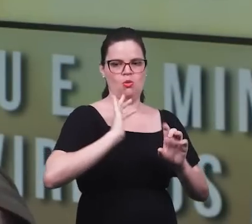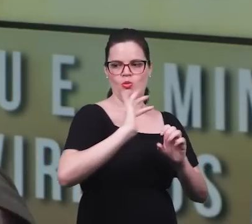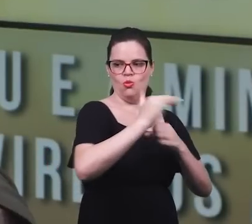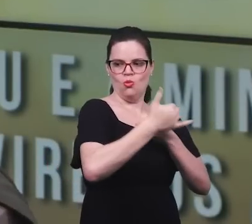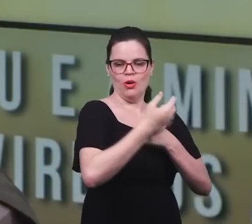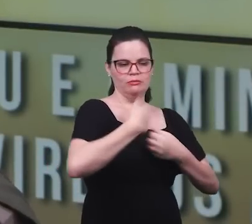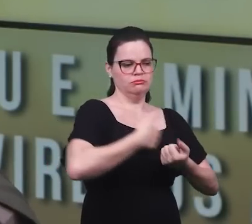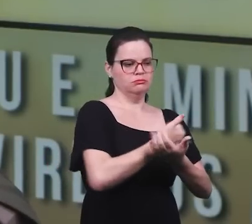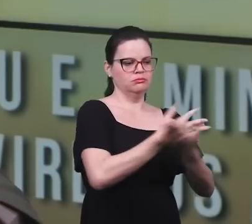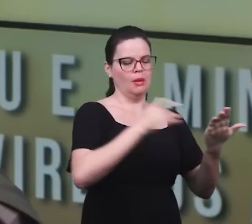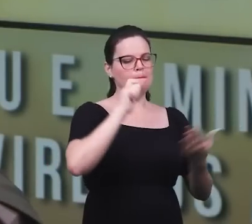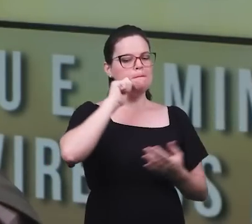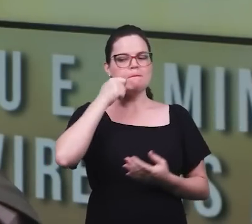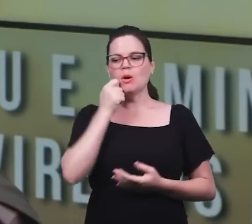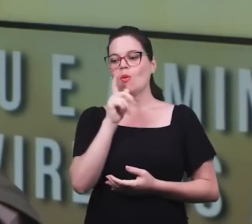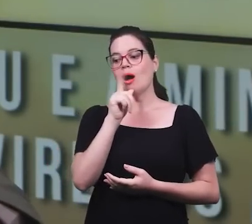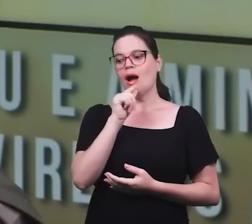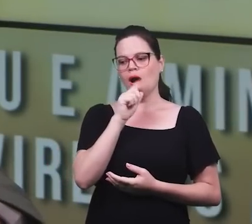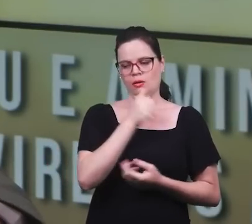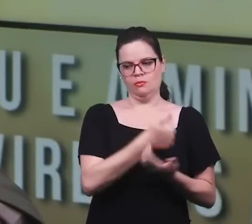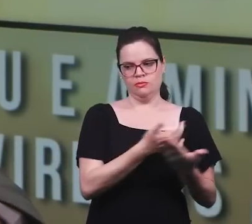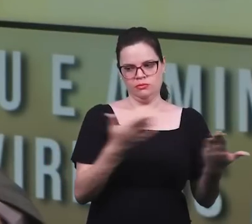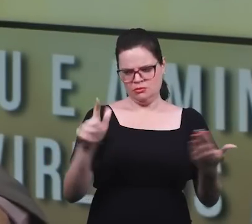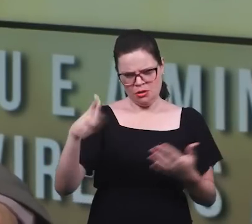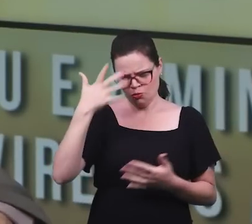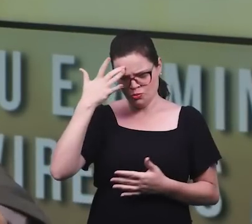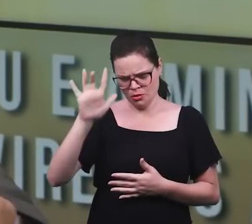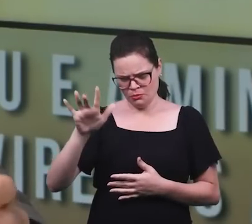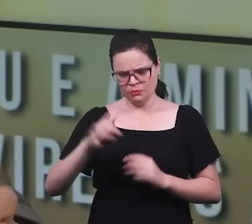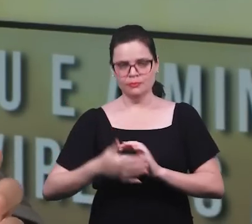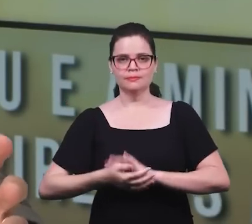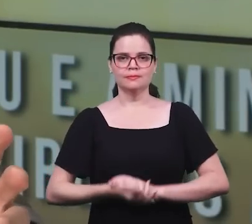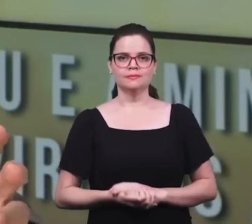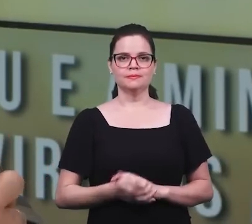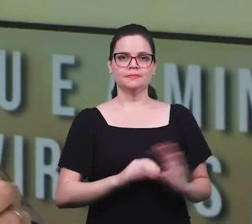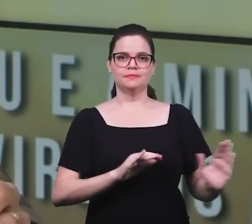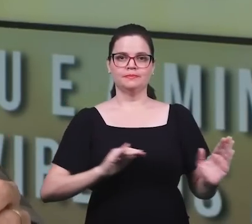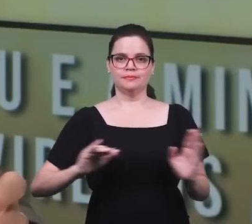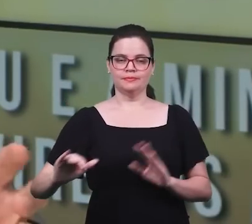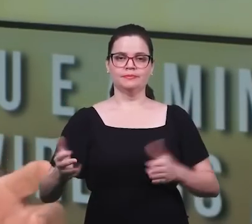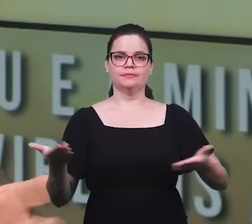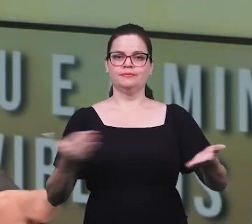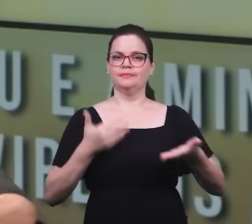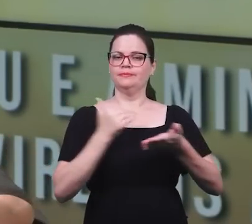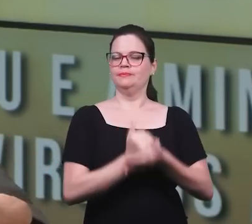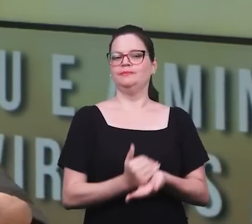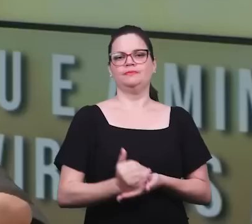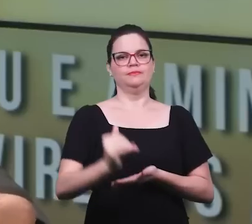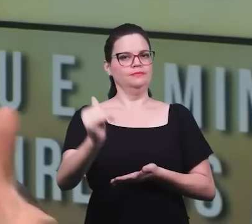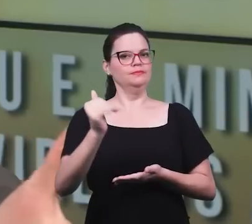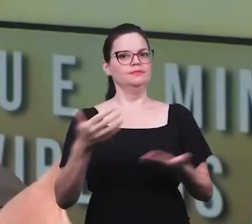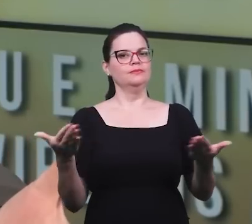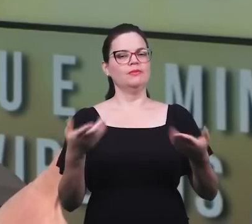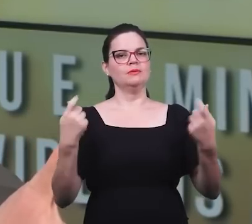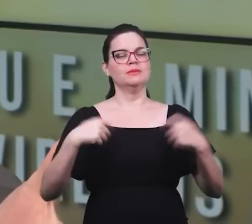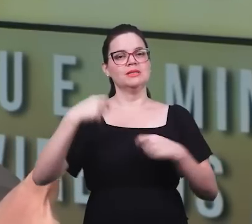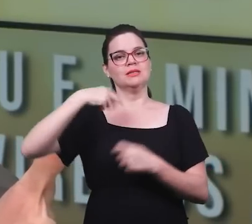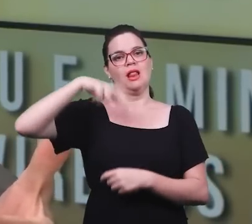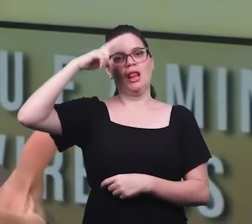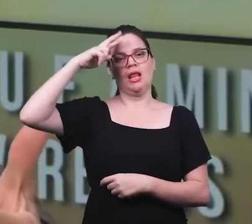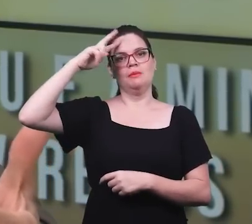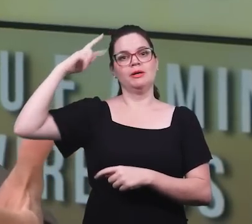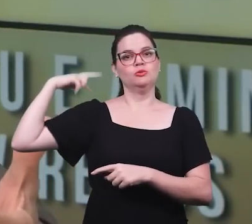Para iniciarmos aqui este momento, é importante situarmos o momento histórico